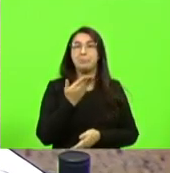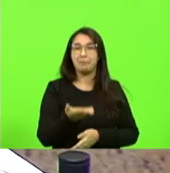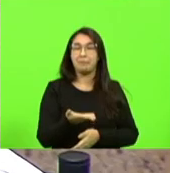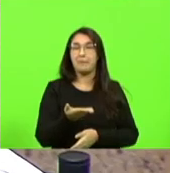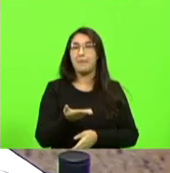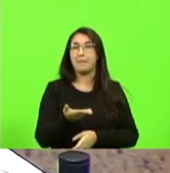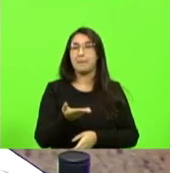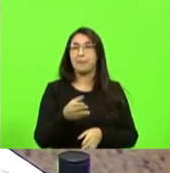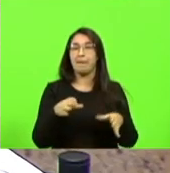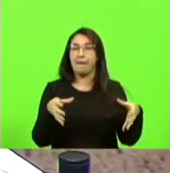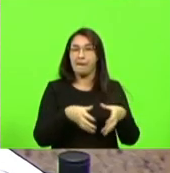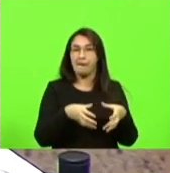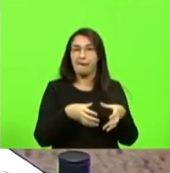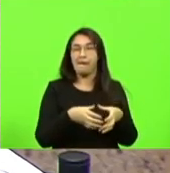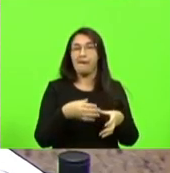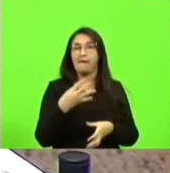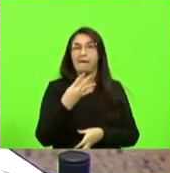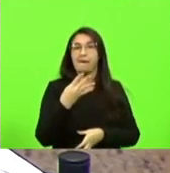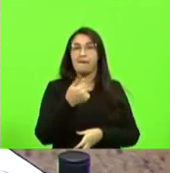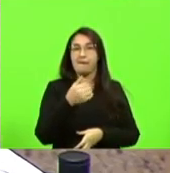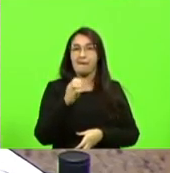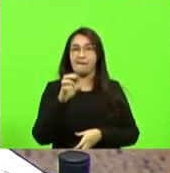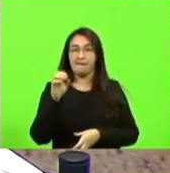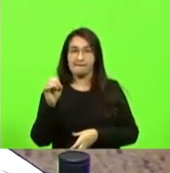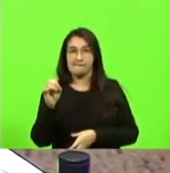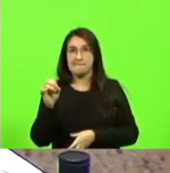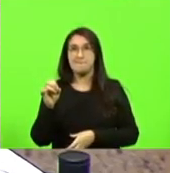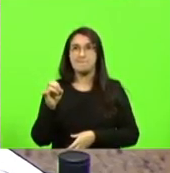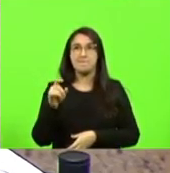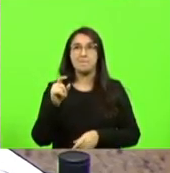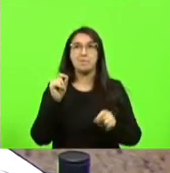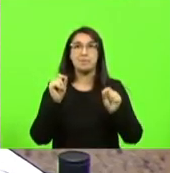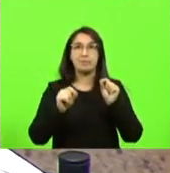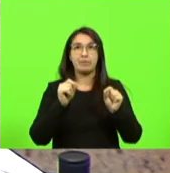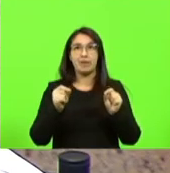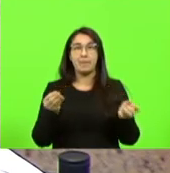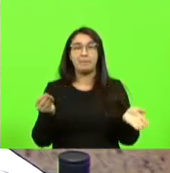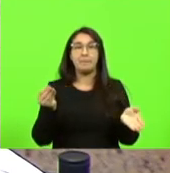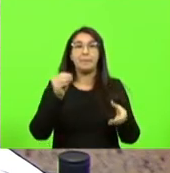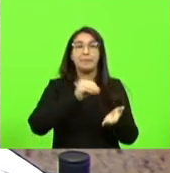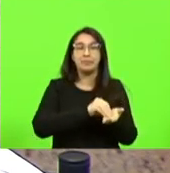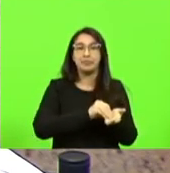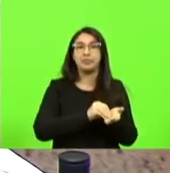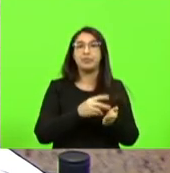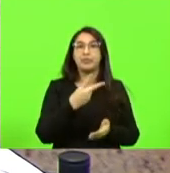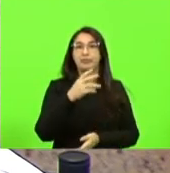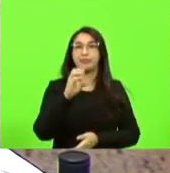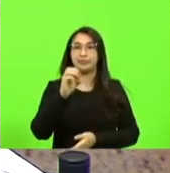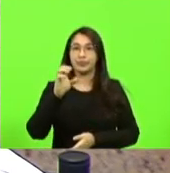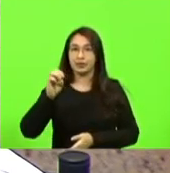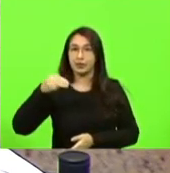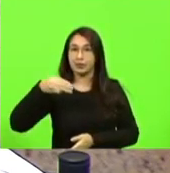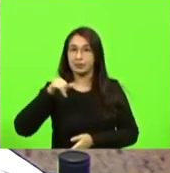delegação é sem o anos que incluiria esse investimento de 200 milhões e que vai